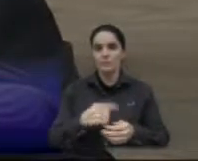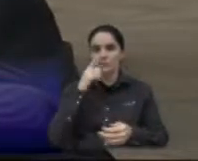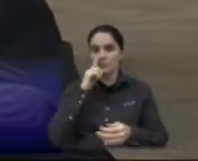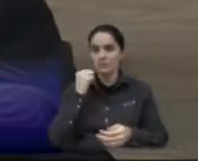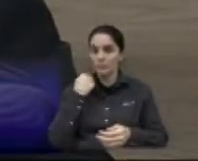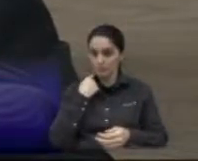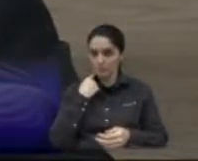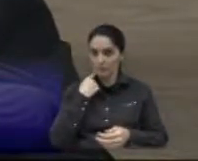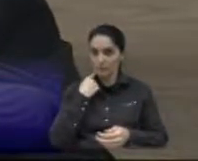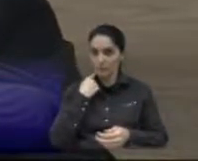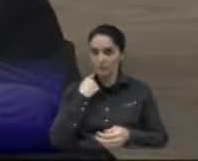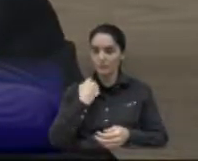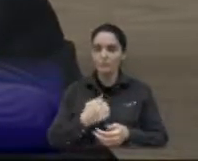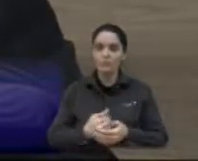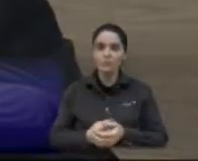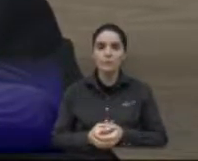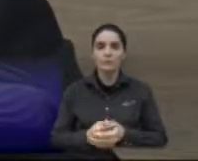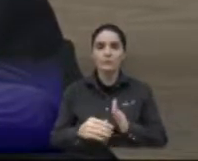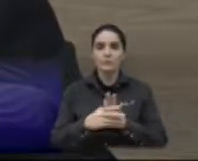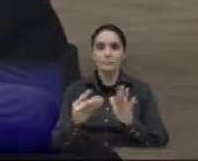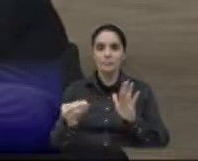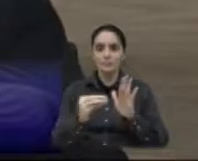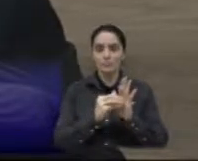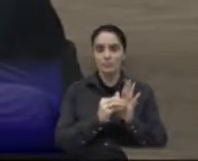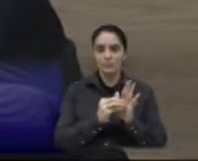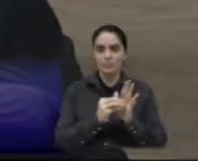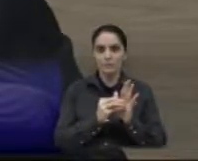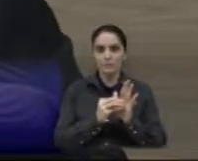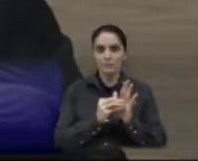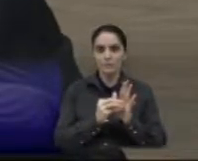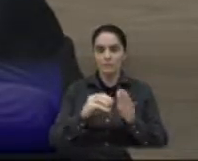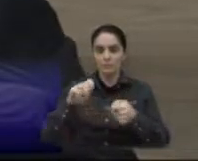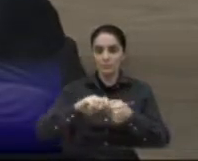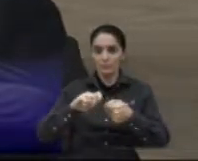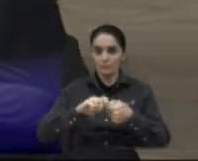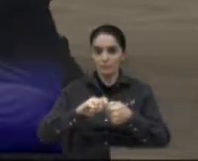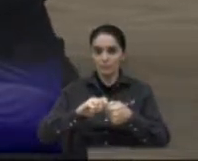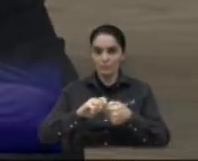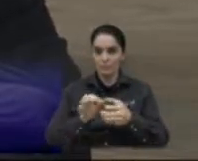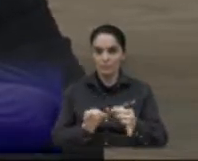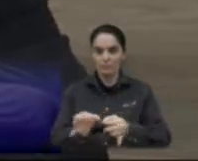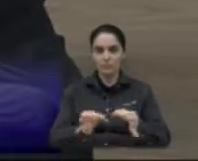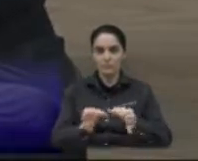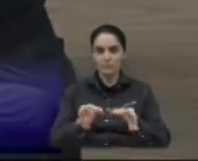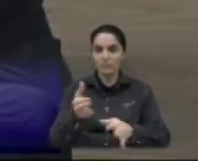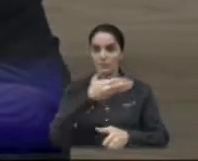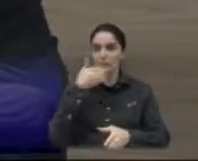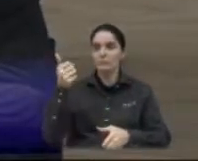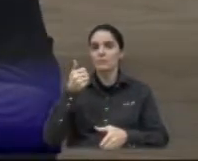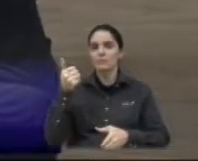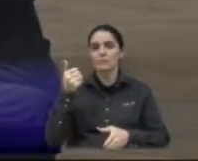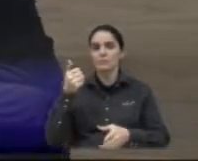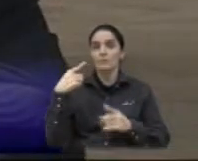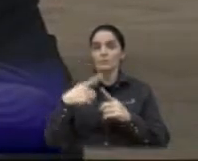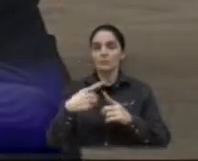ela vai engrandecer o projeto ainda mais, porque ela diz